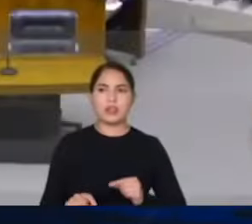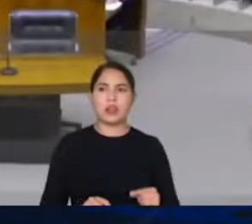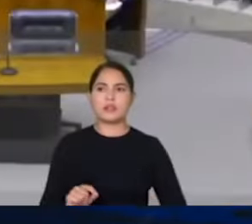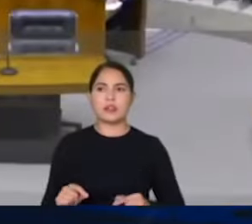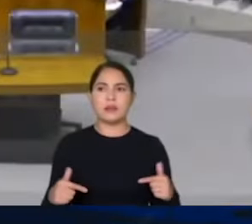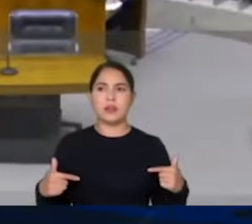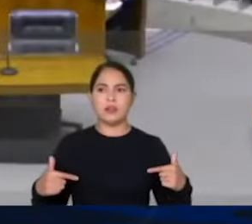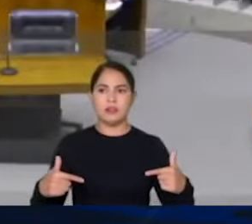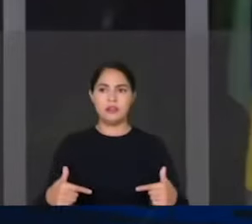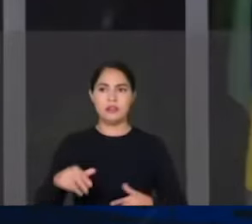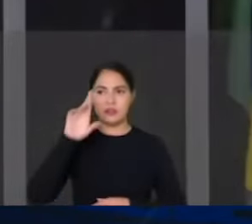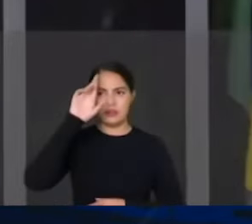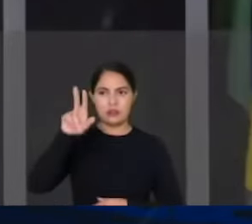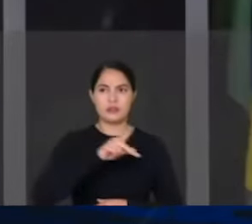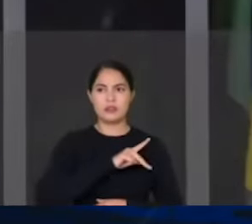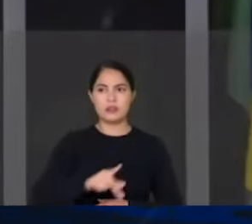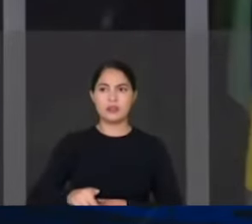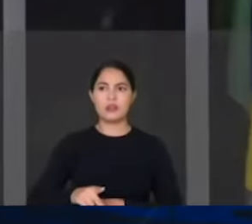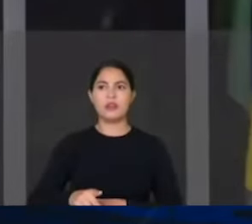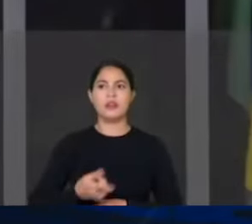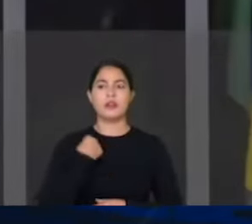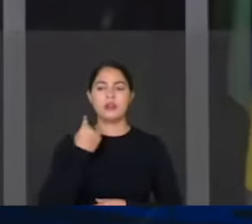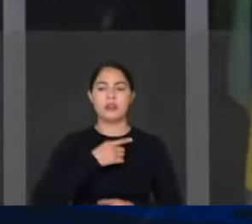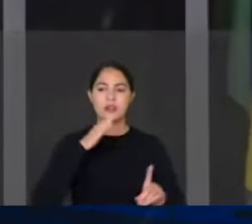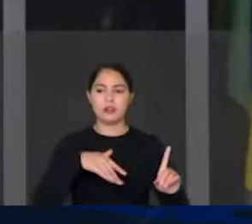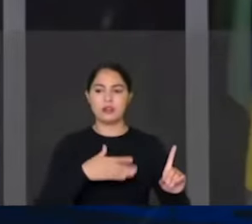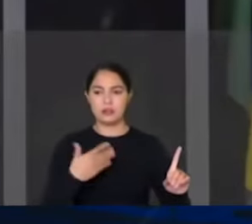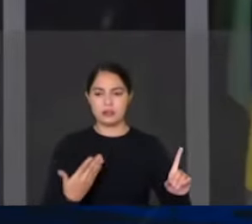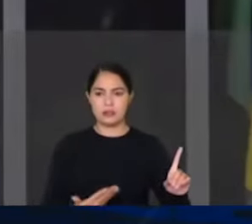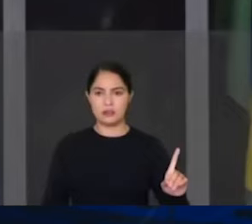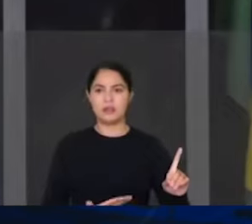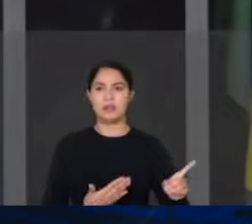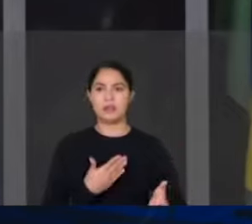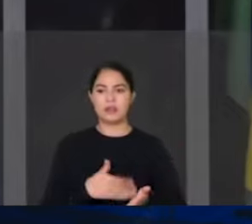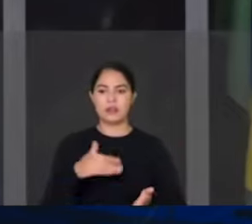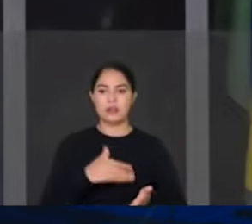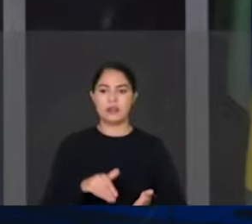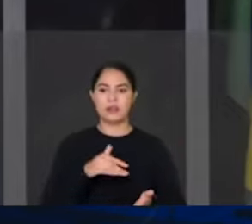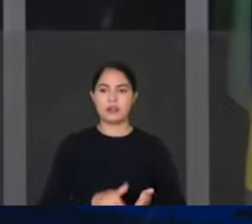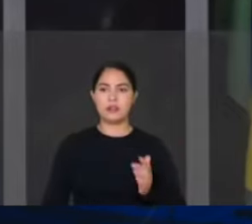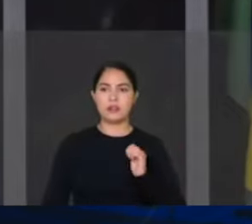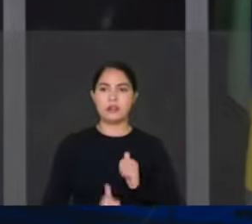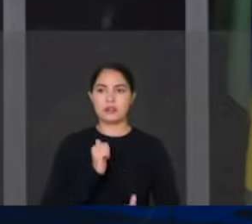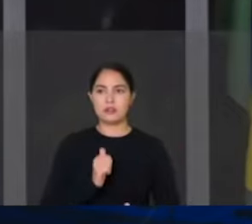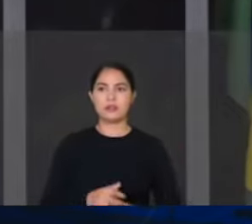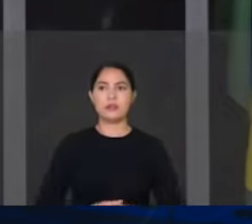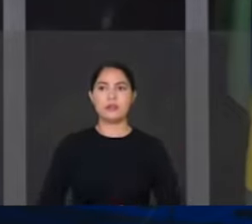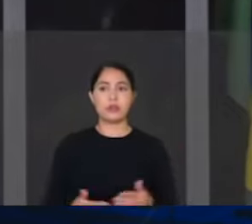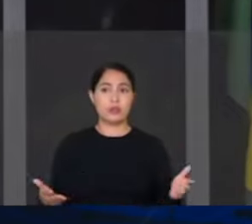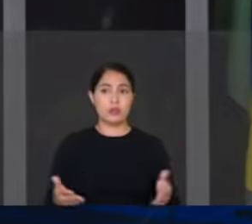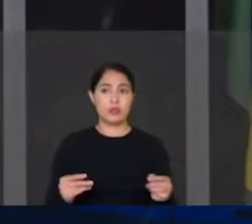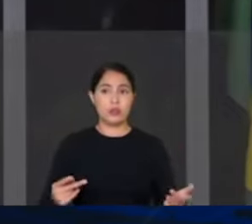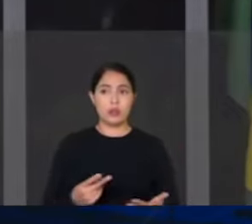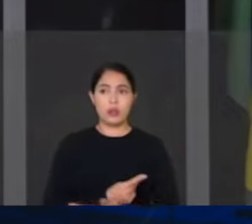Eu gostaria de fazer uma homenagem à Secretaria Nacional de Esportes, que hoje está sob o guarda-chuva do Ministério da